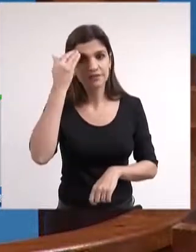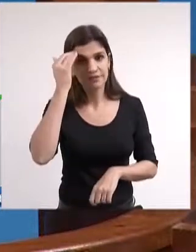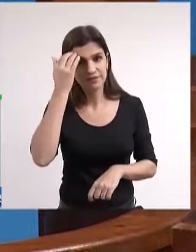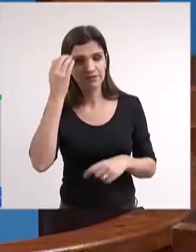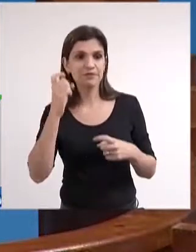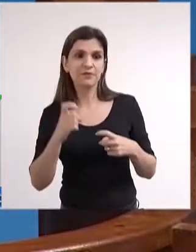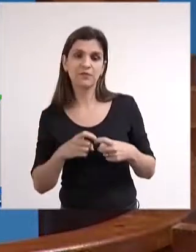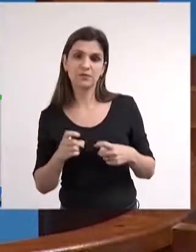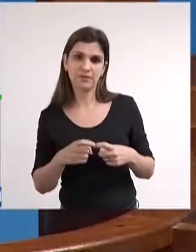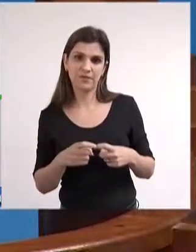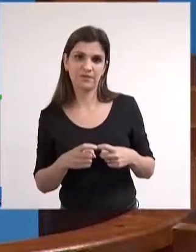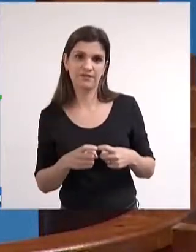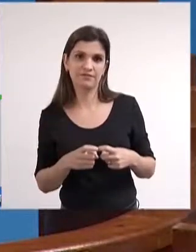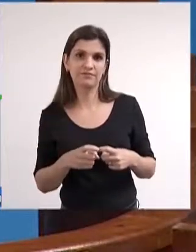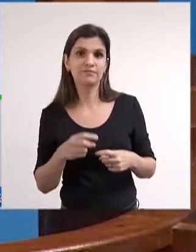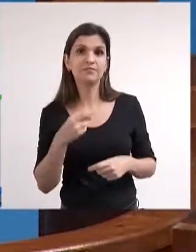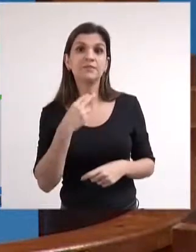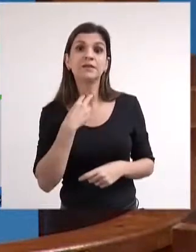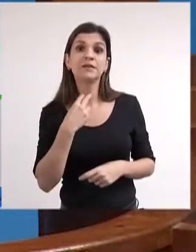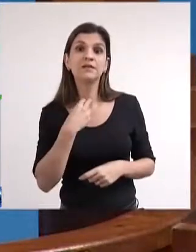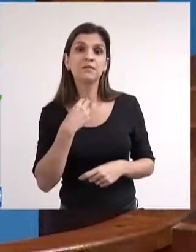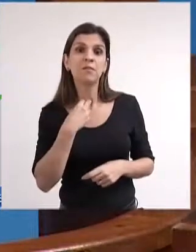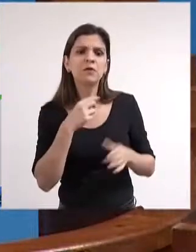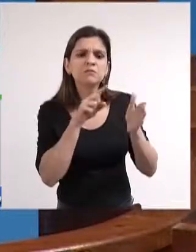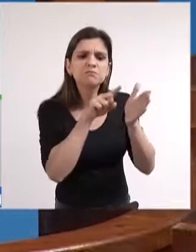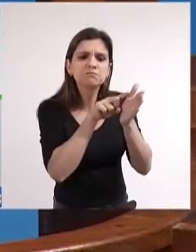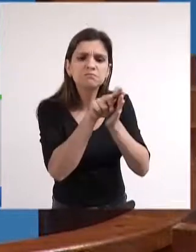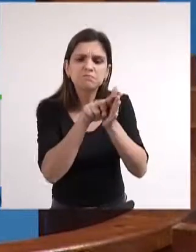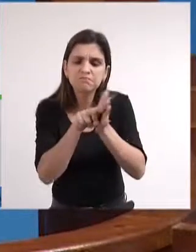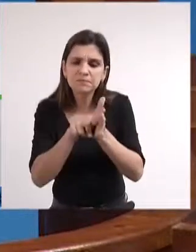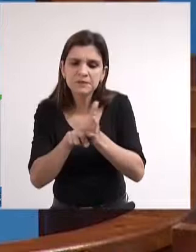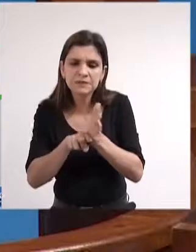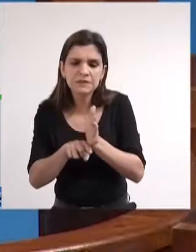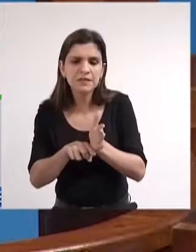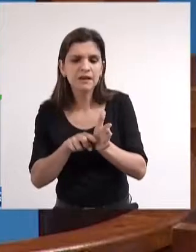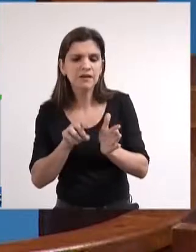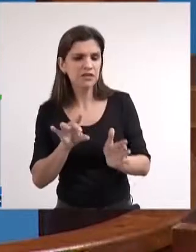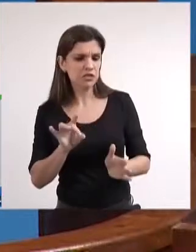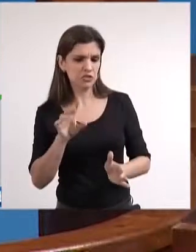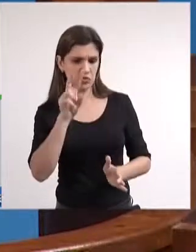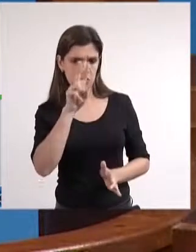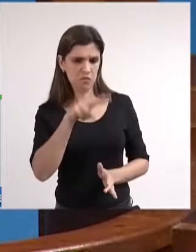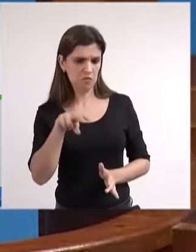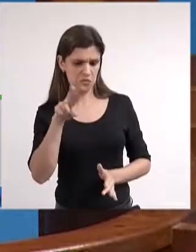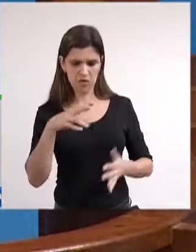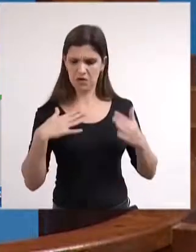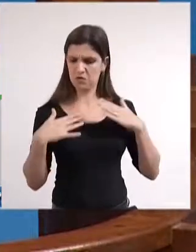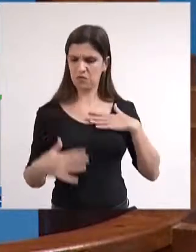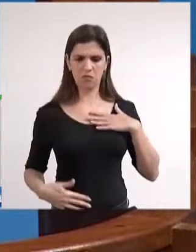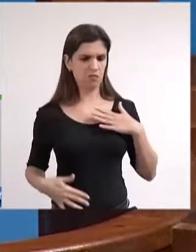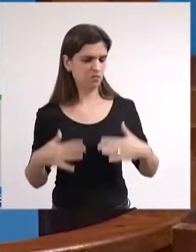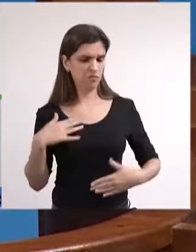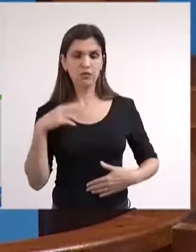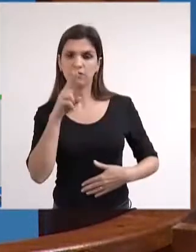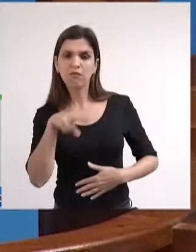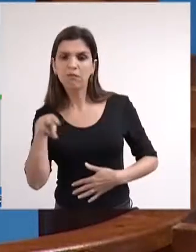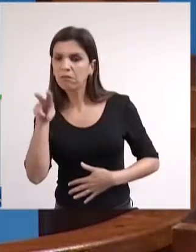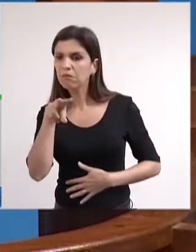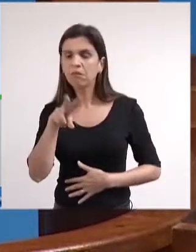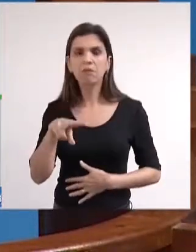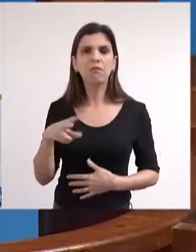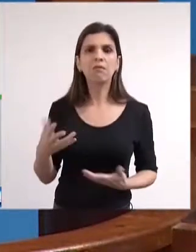médico. Ele não pode fazer um diagnóstico apenas olhando, apenas fazendo o exame clínico. Ele tem